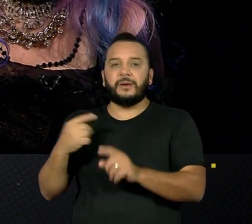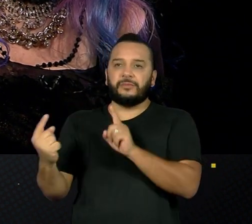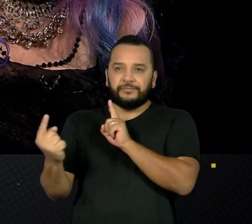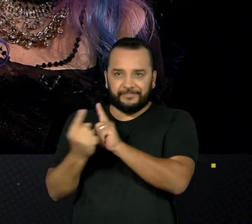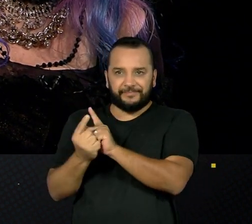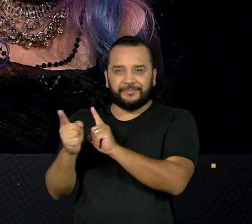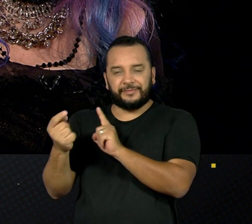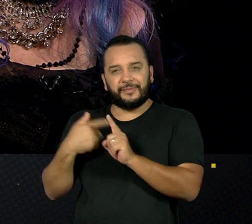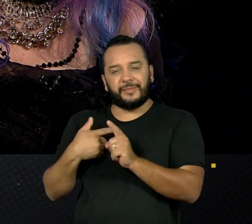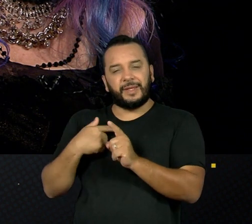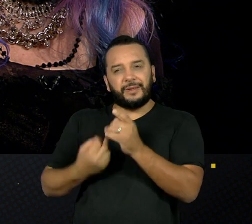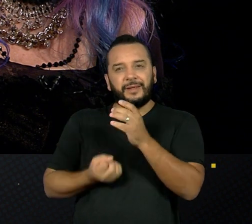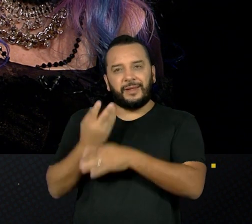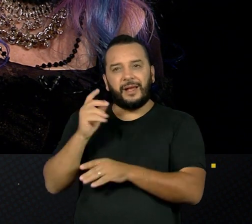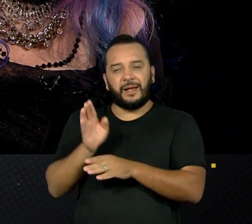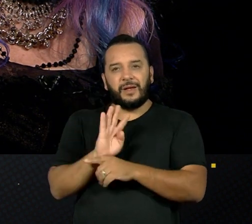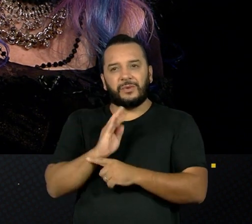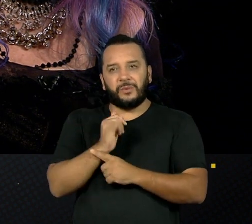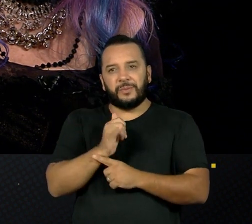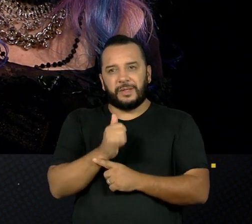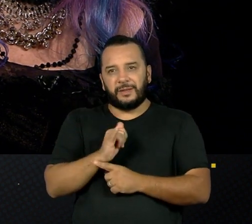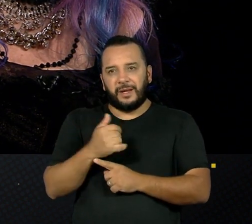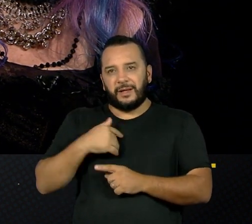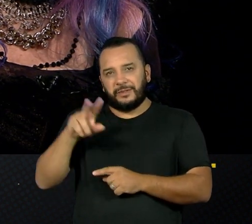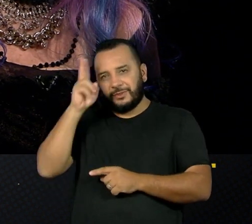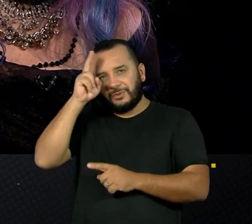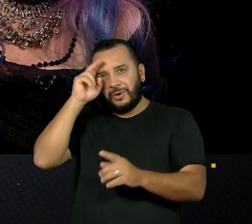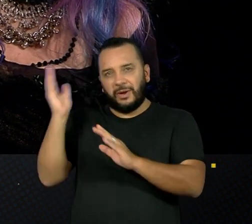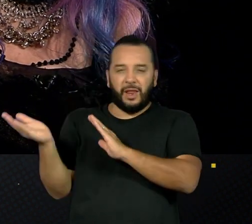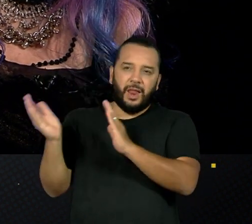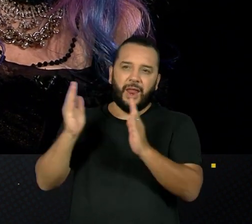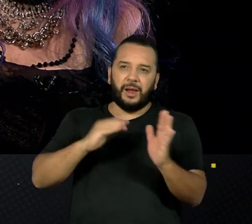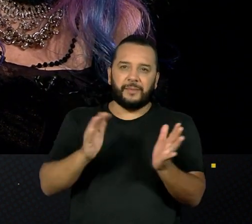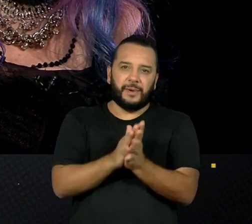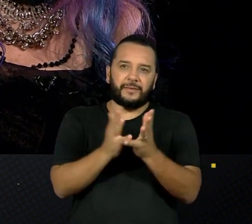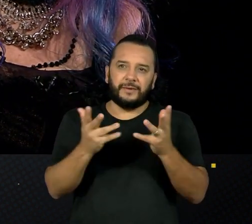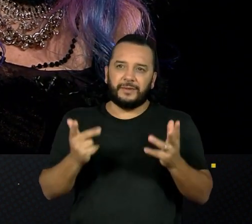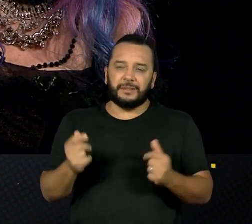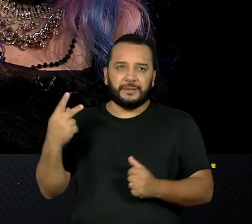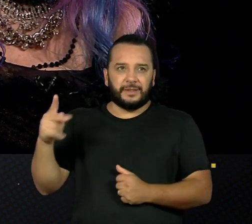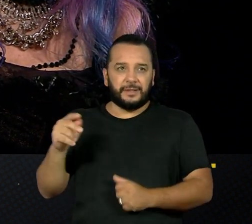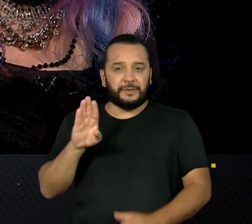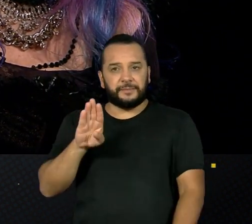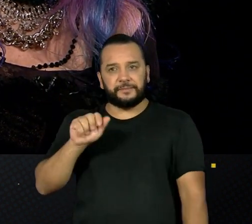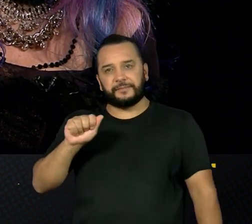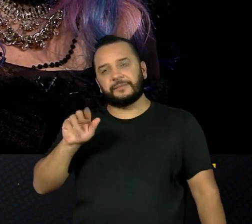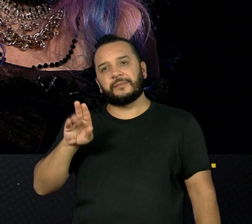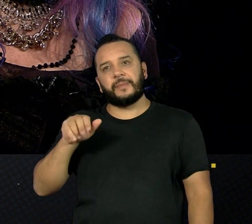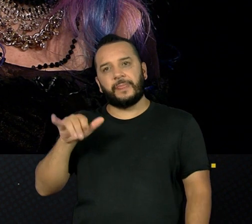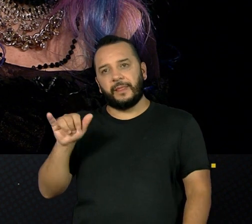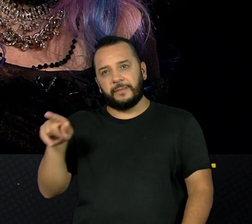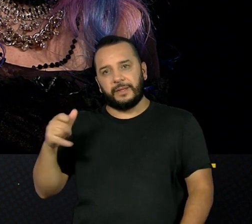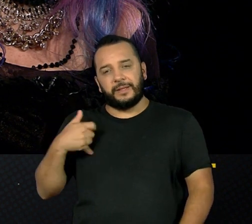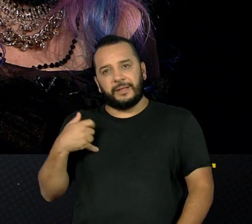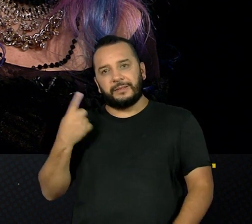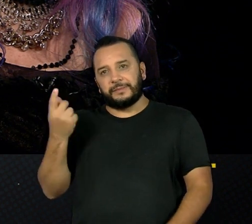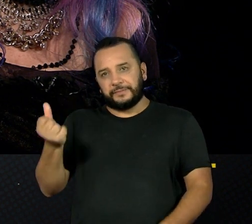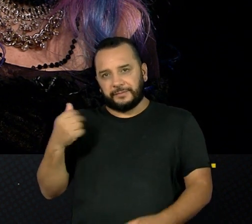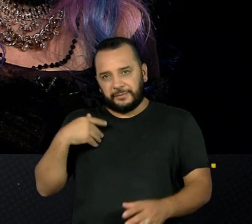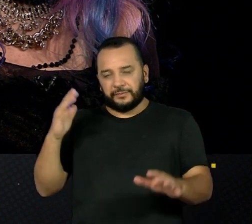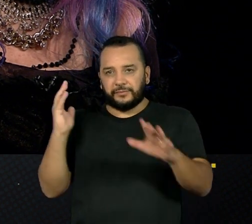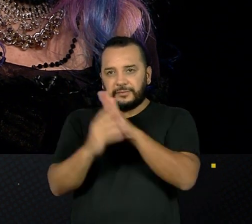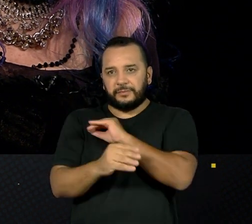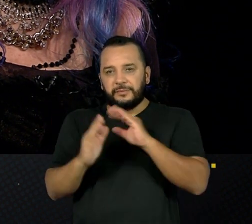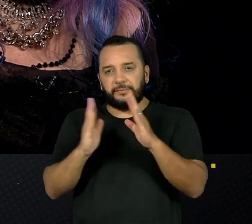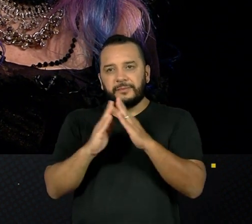que contasse essa trajetória incrível dela. A Baby, coincidentemente, saiu de Niterói aos 16 anos, fugiu de casa